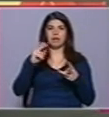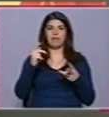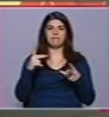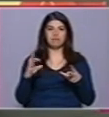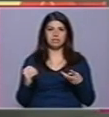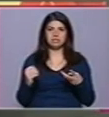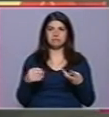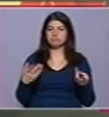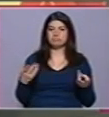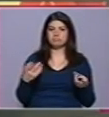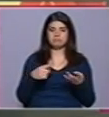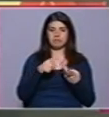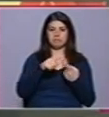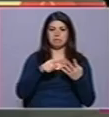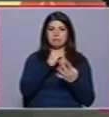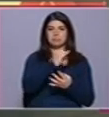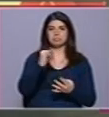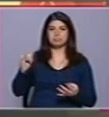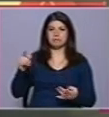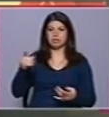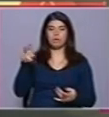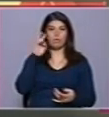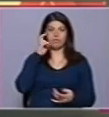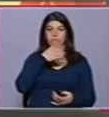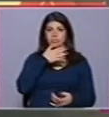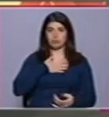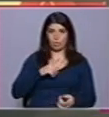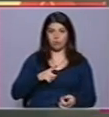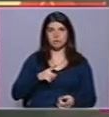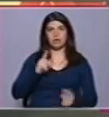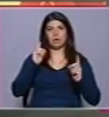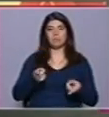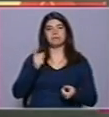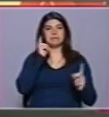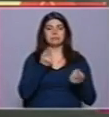cantar a Grândola Vila Morena. Bom, ok.